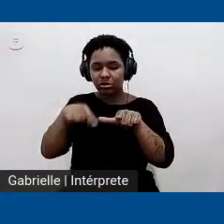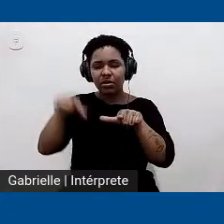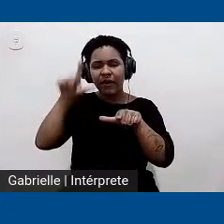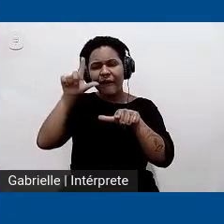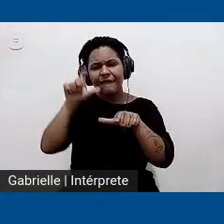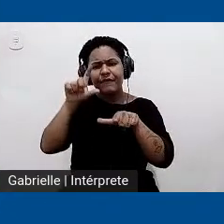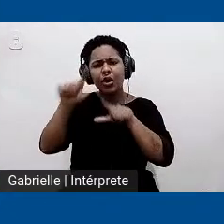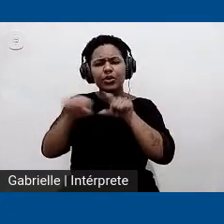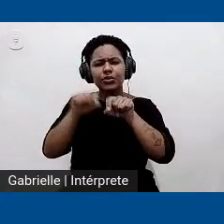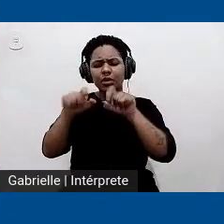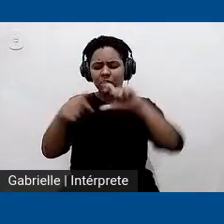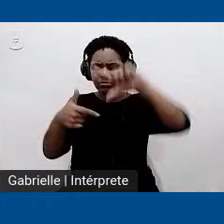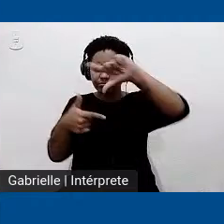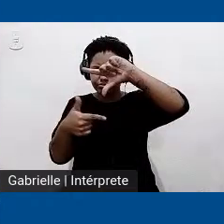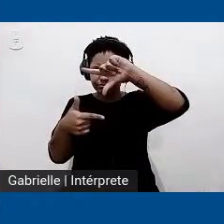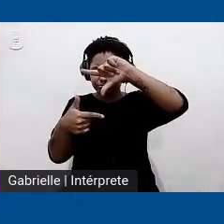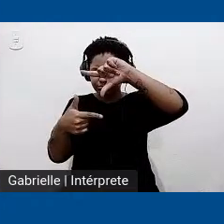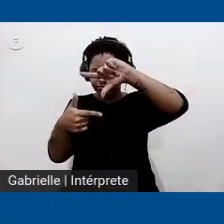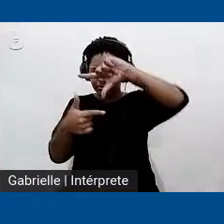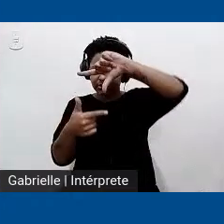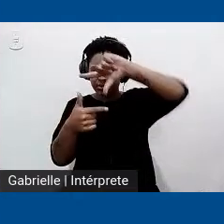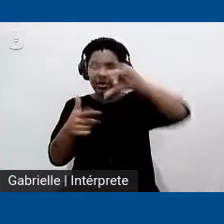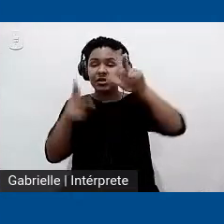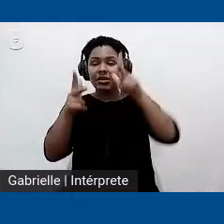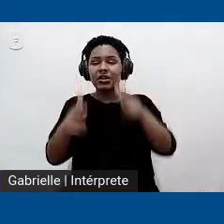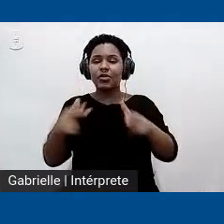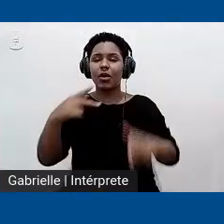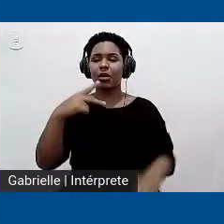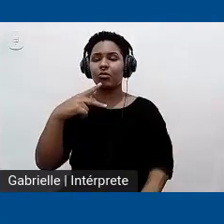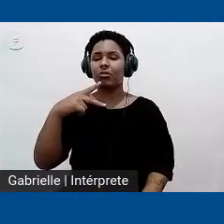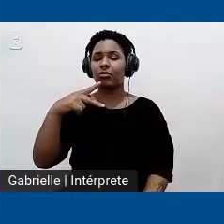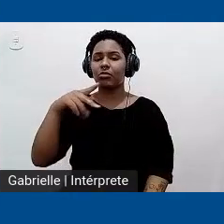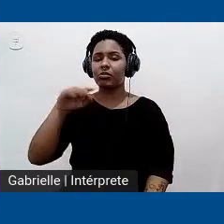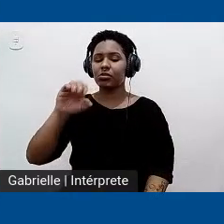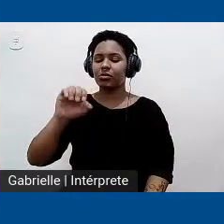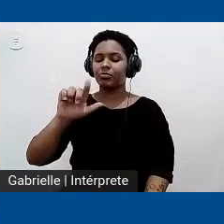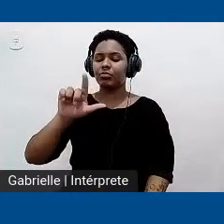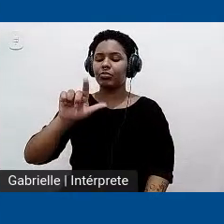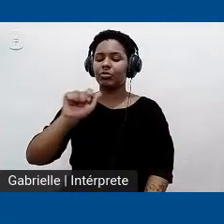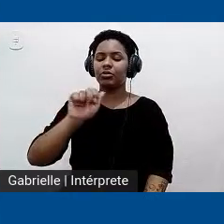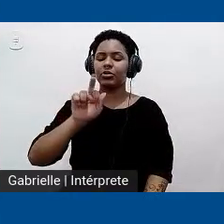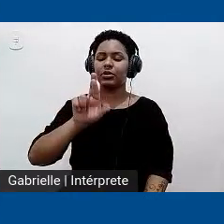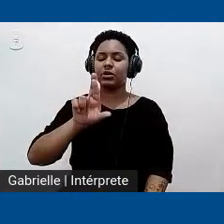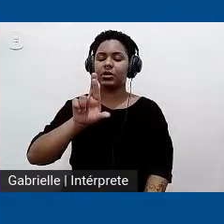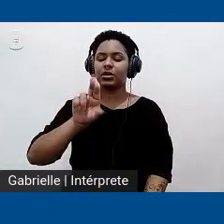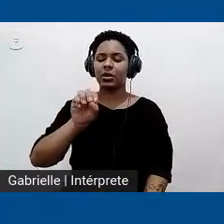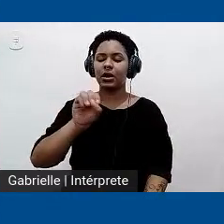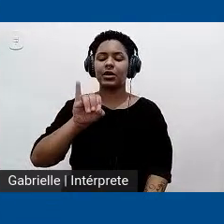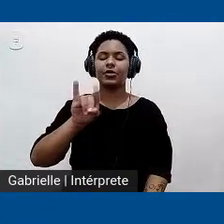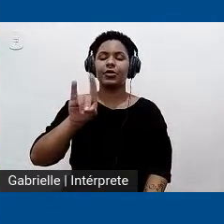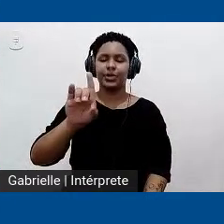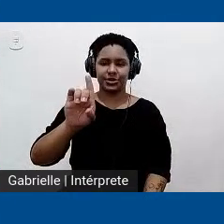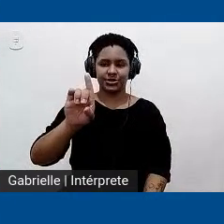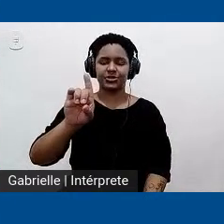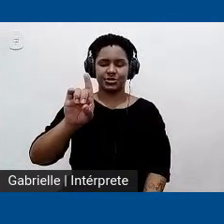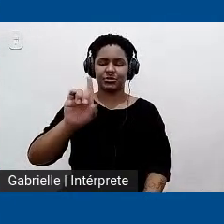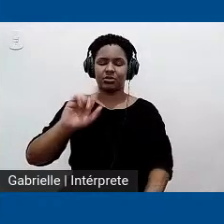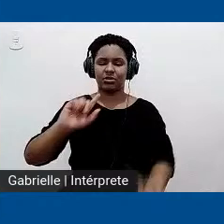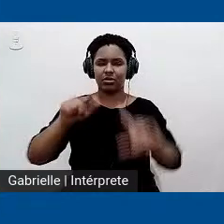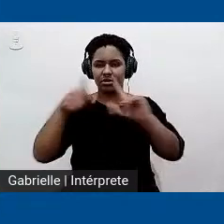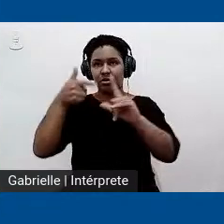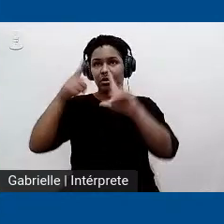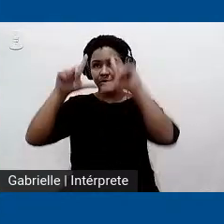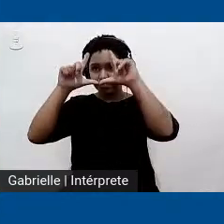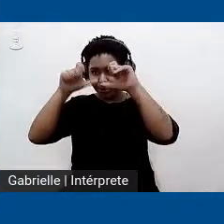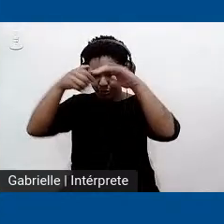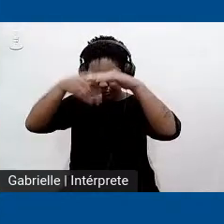um enquadramento quadradinho da Polaroid. Ele usa aquele frisinho do Polaroid, né? Então, você, daí já dá para